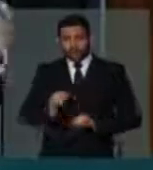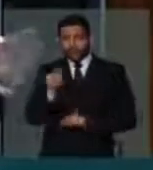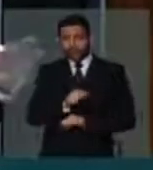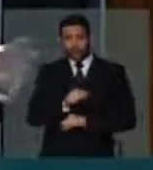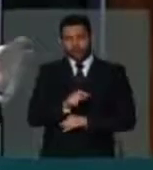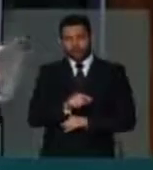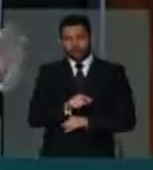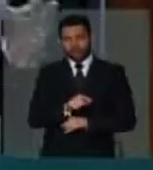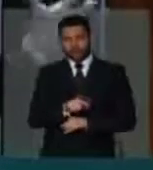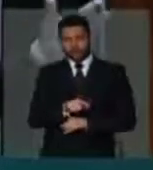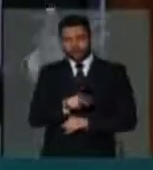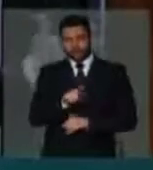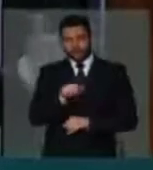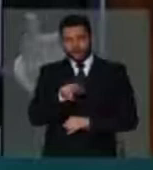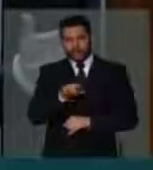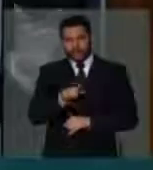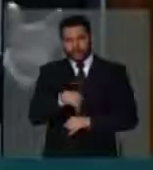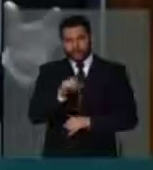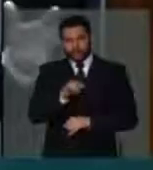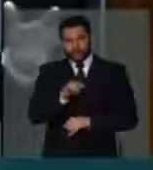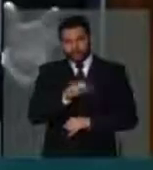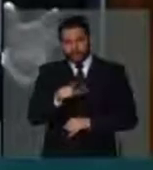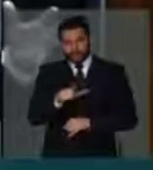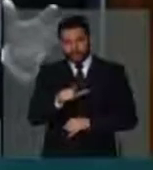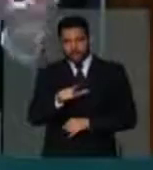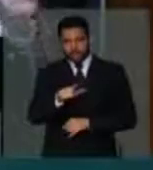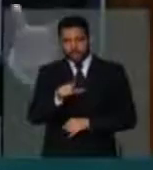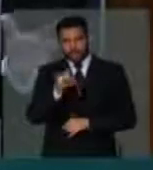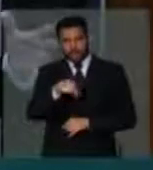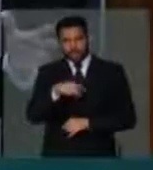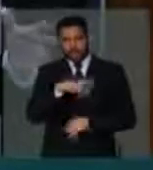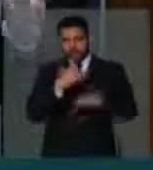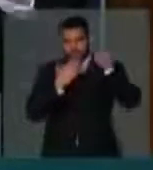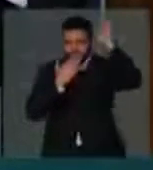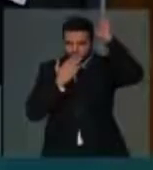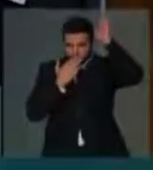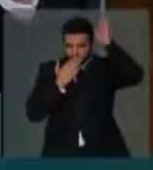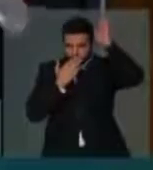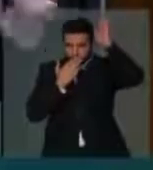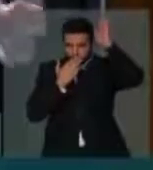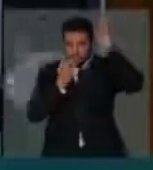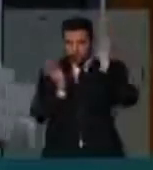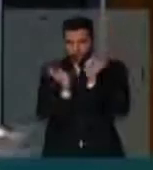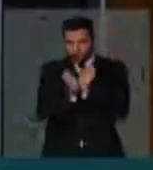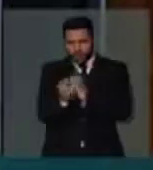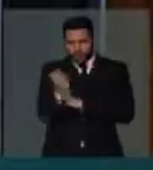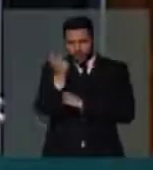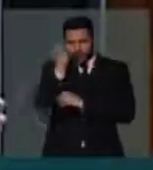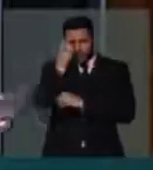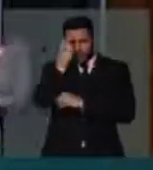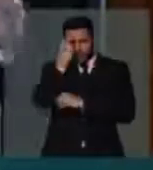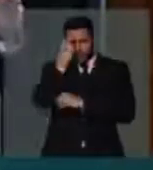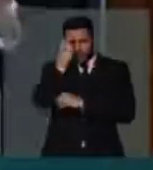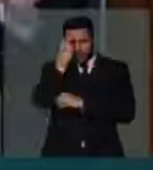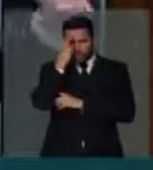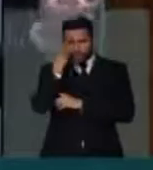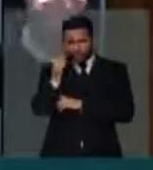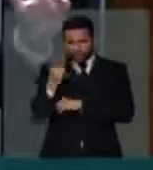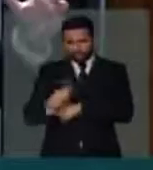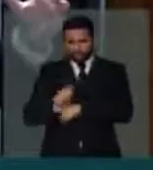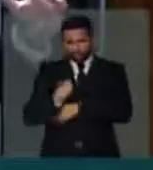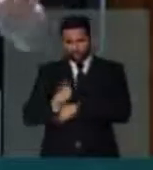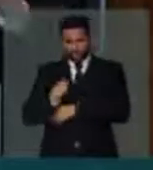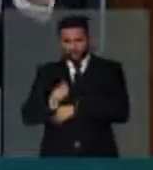Os Guarani Kaiowá, senhor presidente, são índios de uma cultura que não